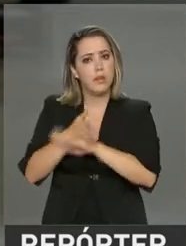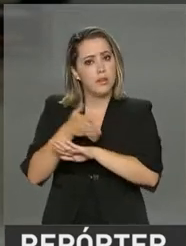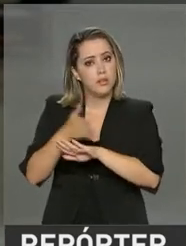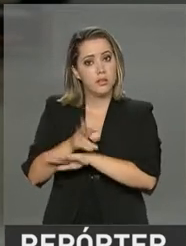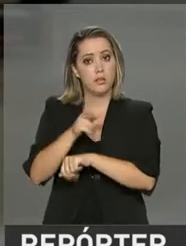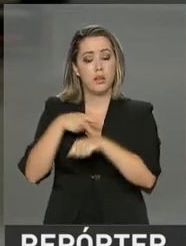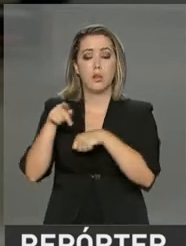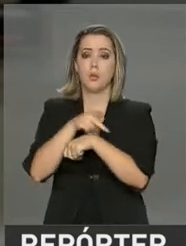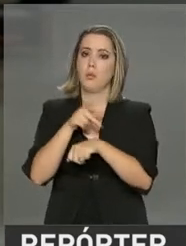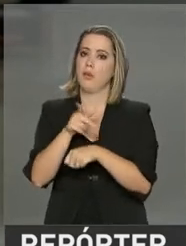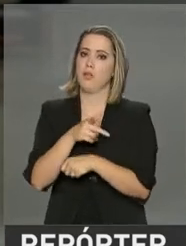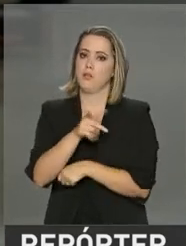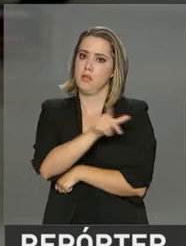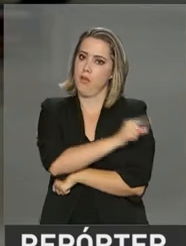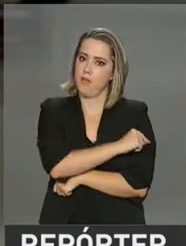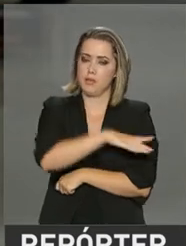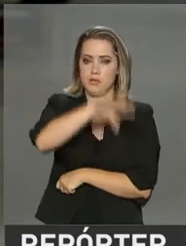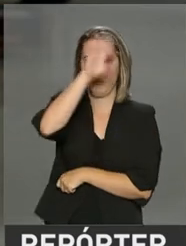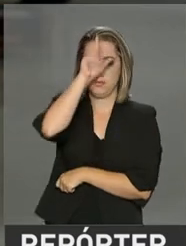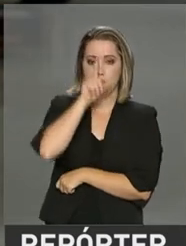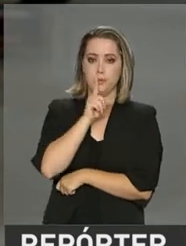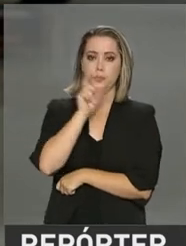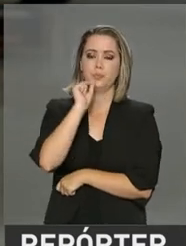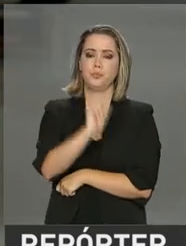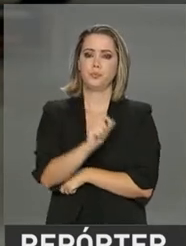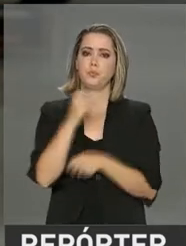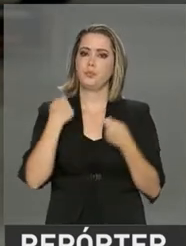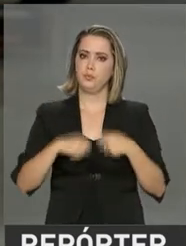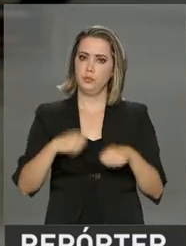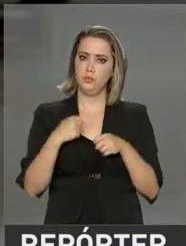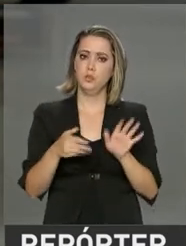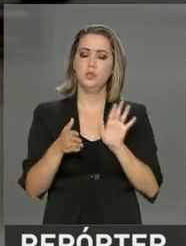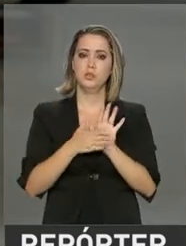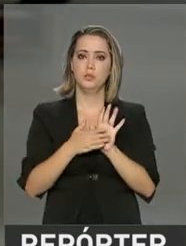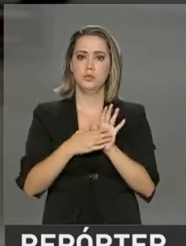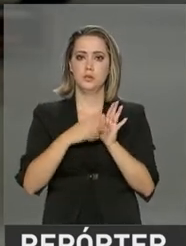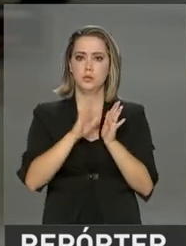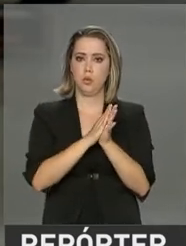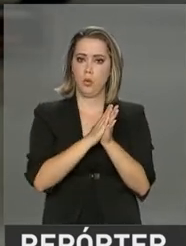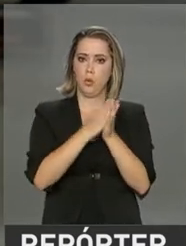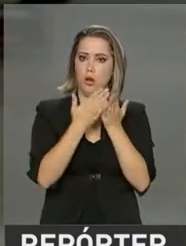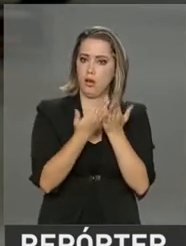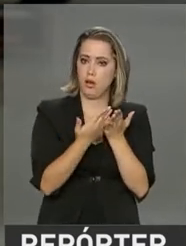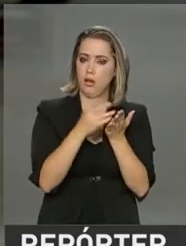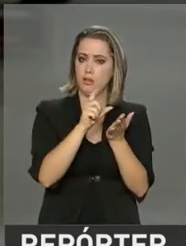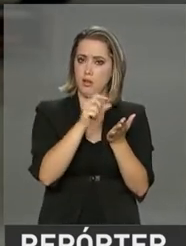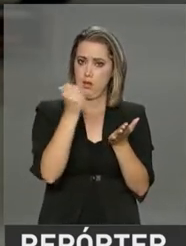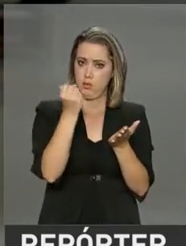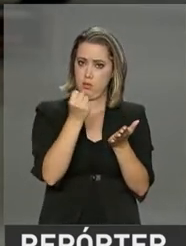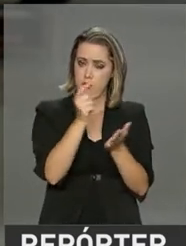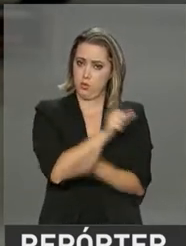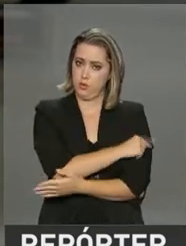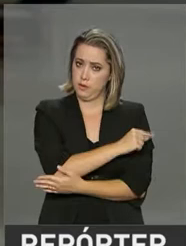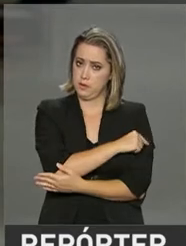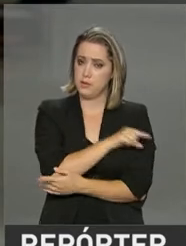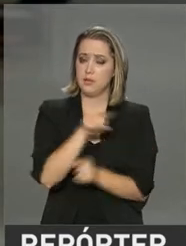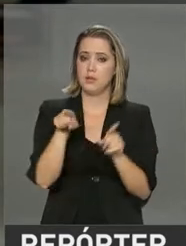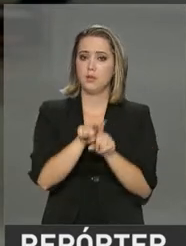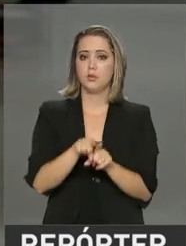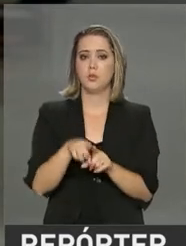é possível emitir o documento. Para isso é preciso apresentar o cartão de vacinação e um documento